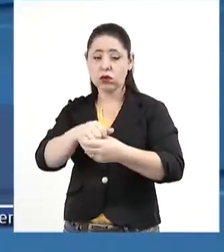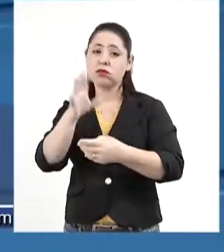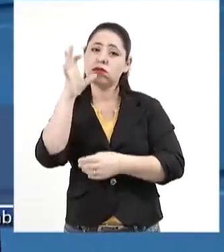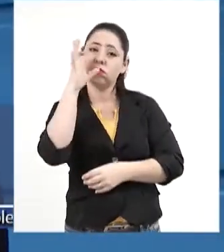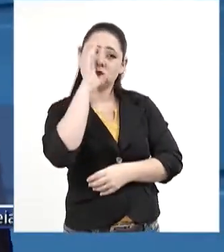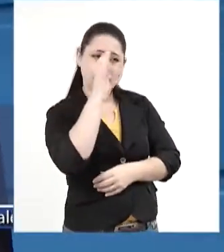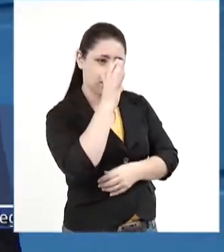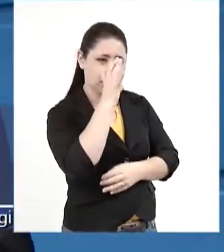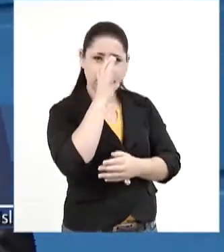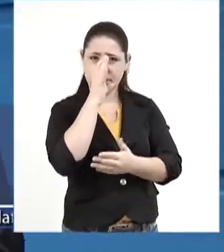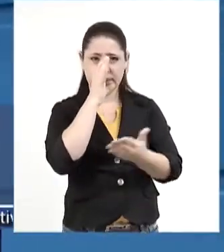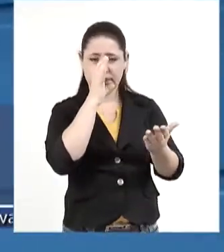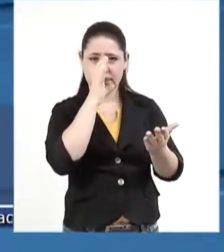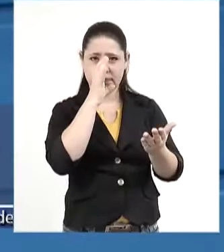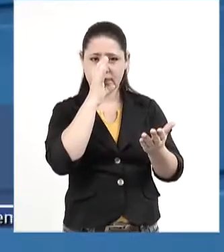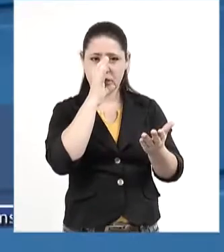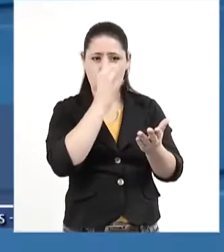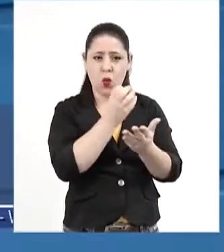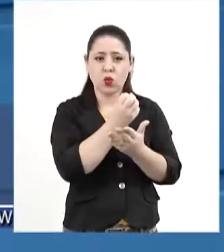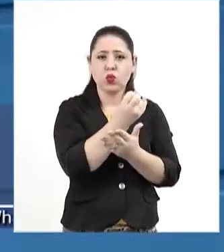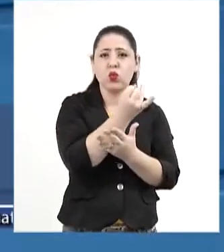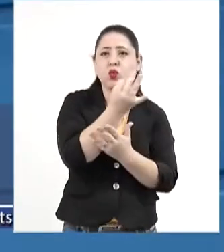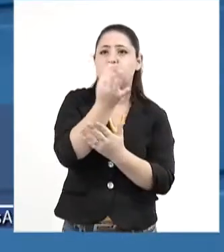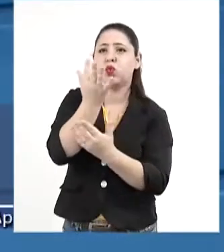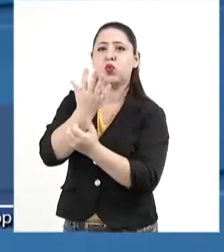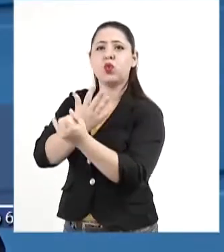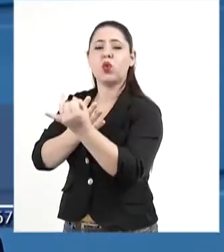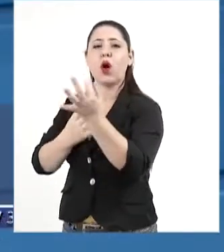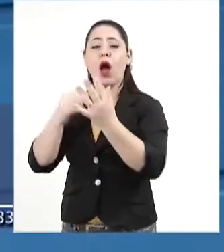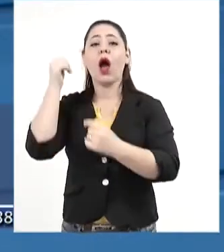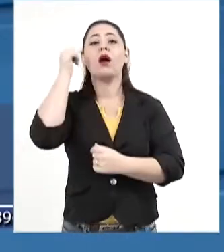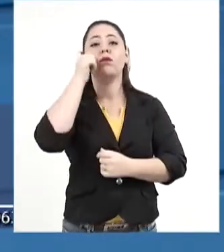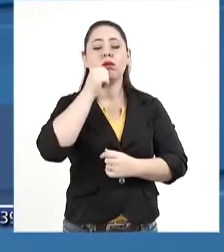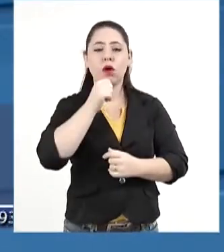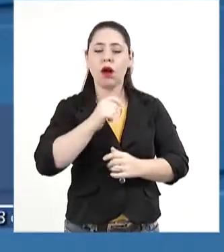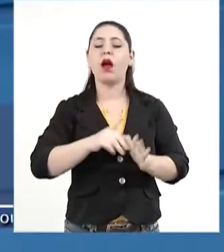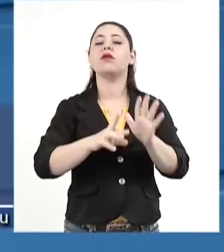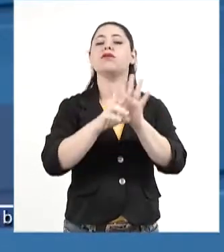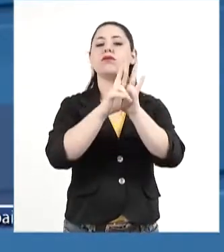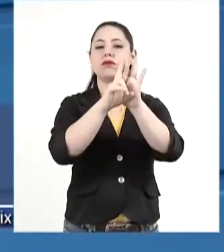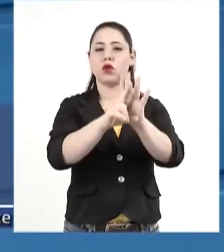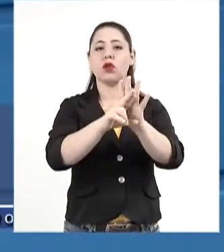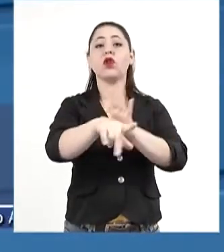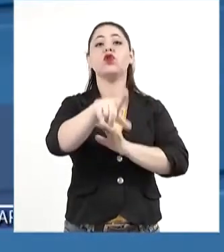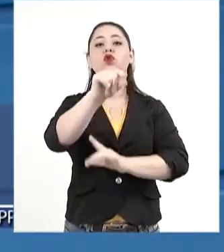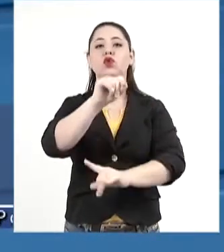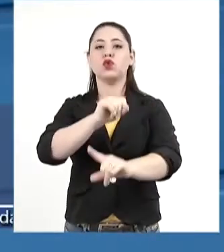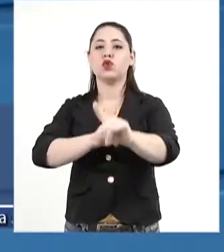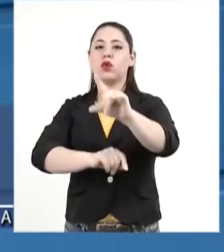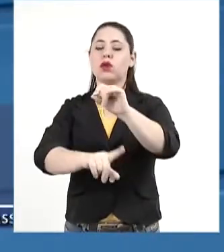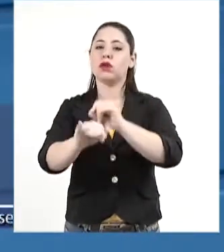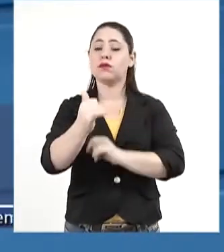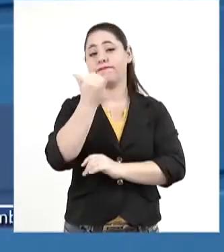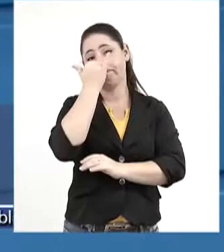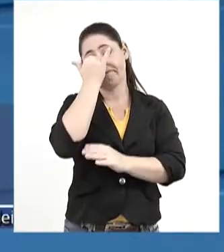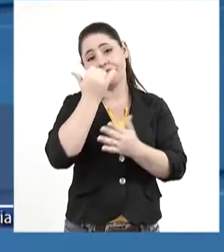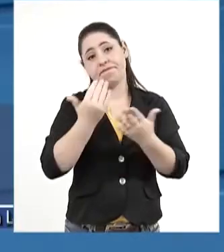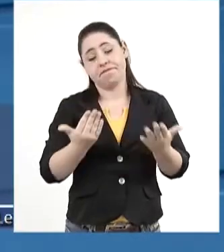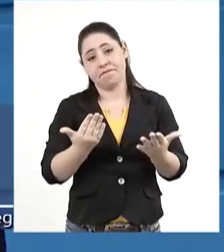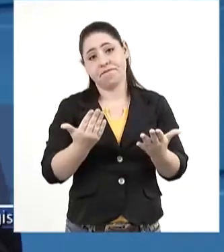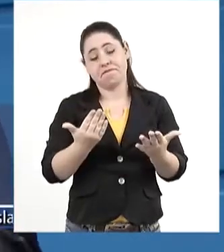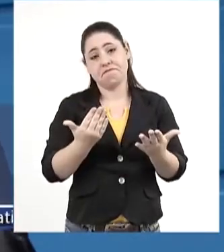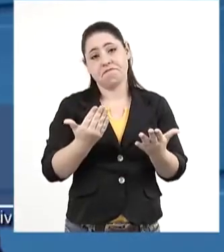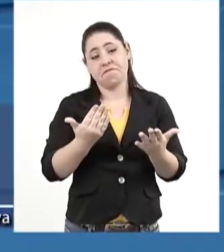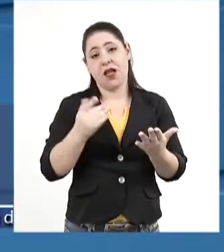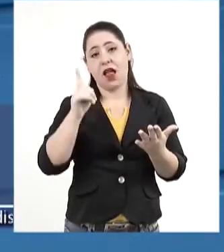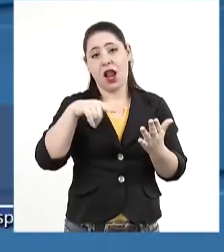acompanhamos, por densidade eleitoral, as mulheres foram representadas, foram escolhidas, infelizmente, por uma